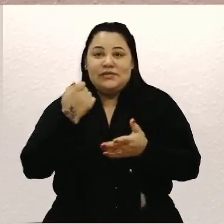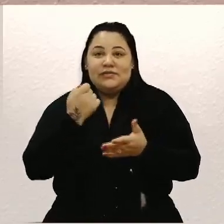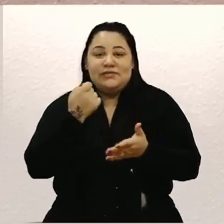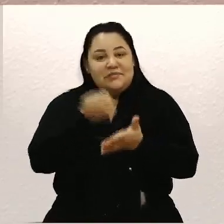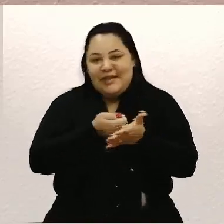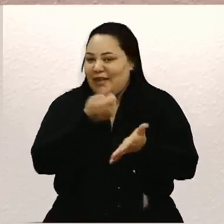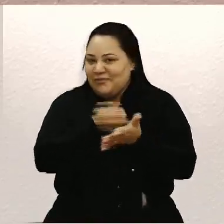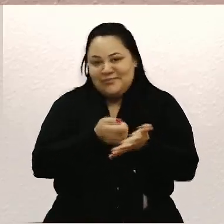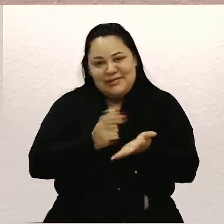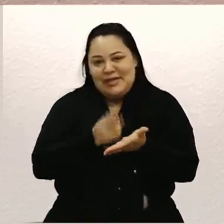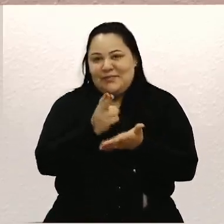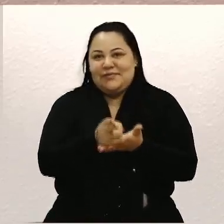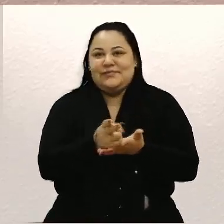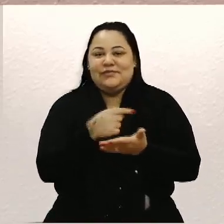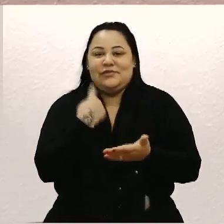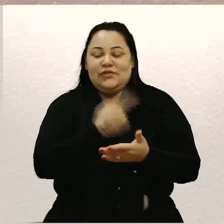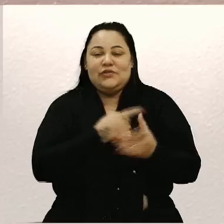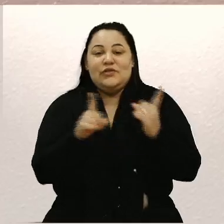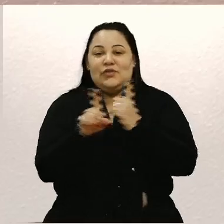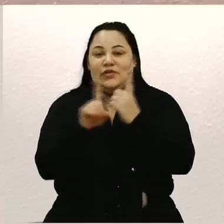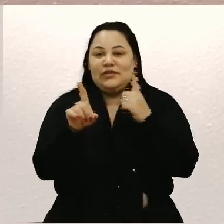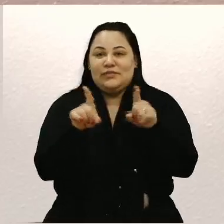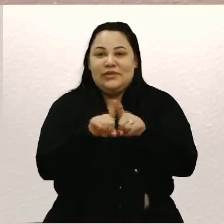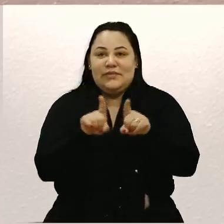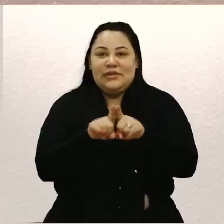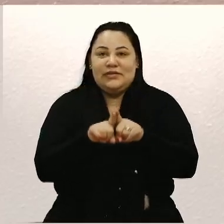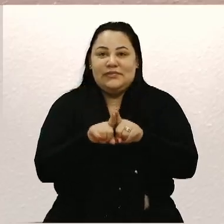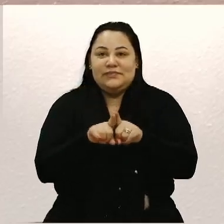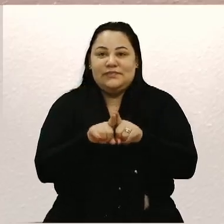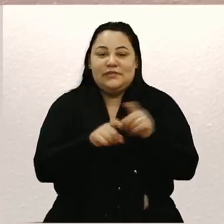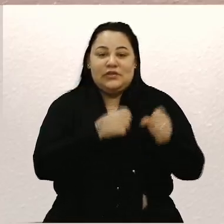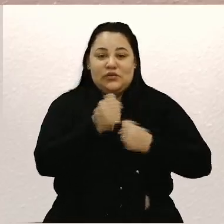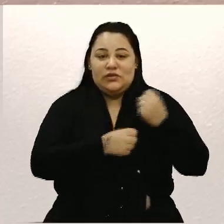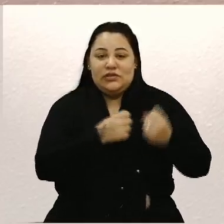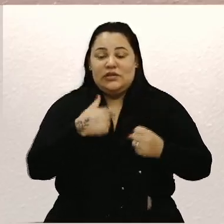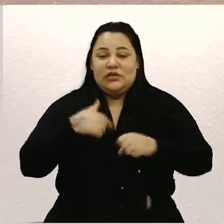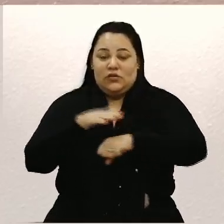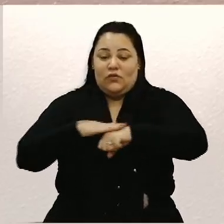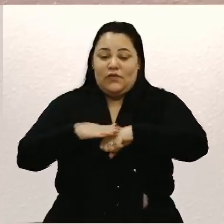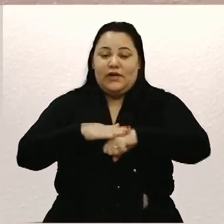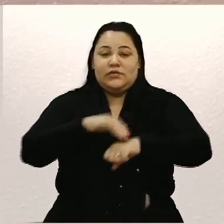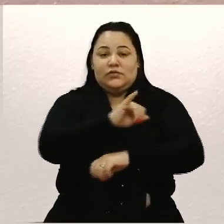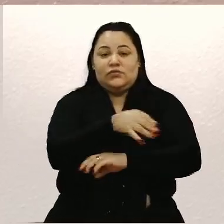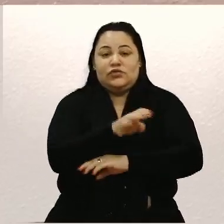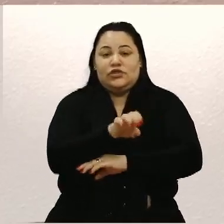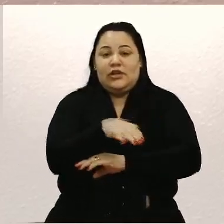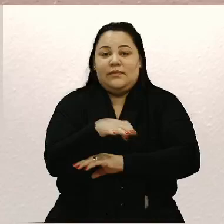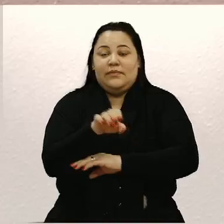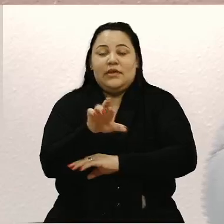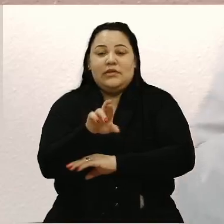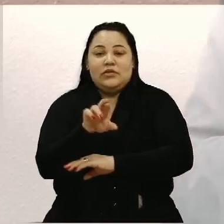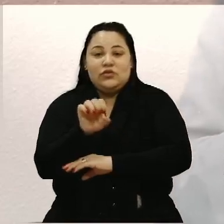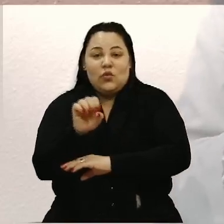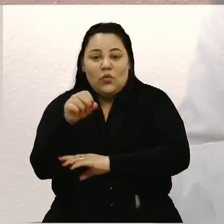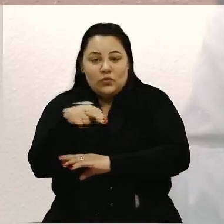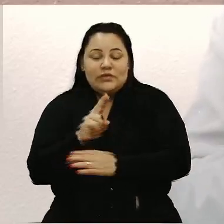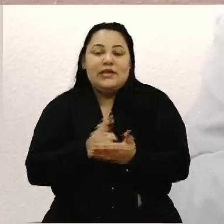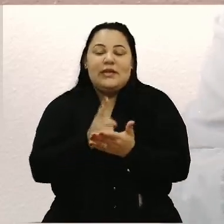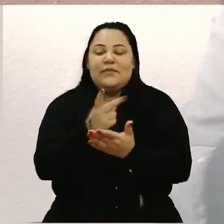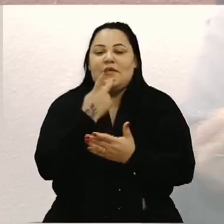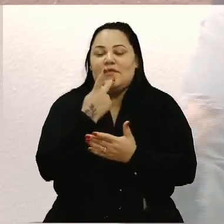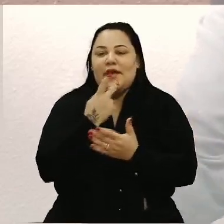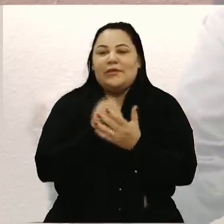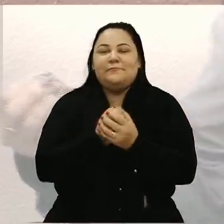a gente tem se encontrado nas últimas corridas, eu tenho conversado com o Gemerson, inclusive, sobre isso, assim, né? Do quanto